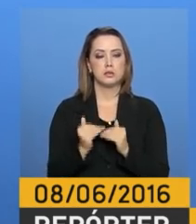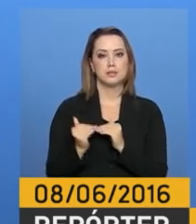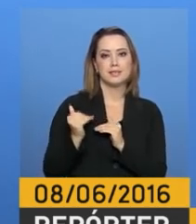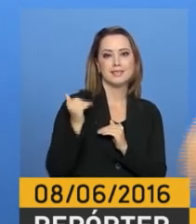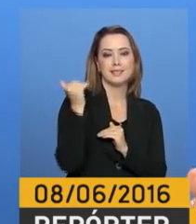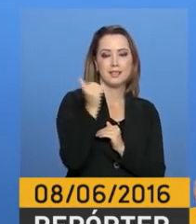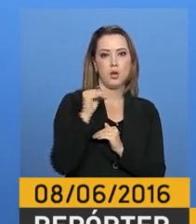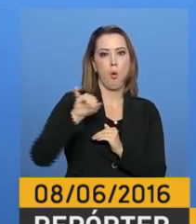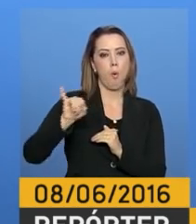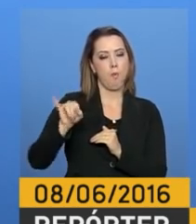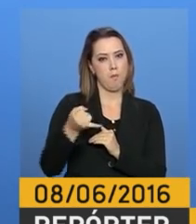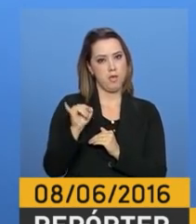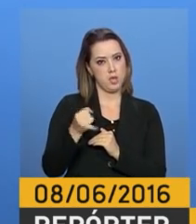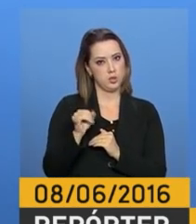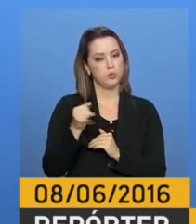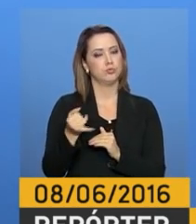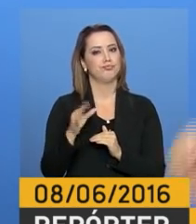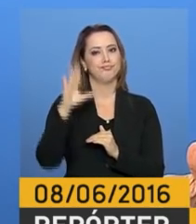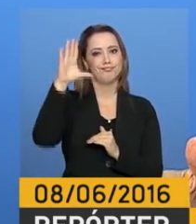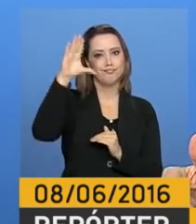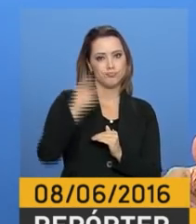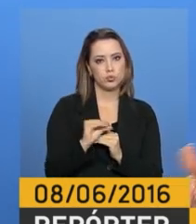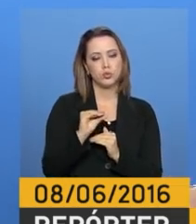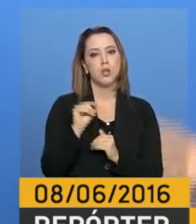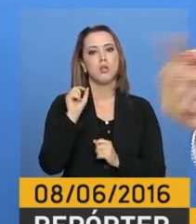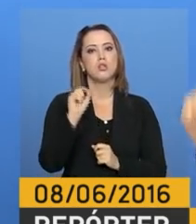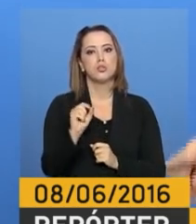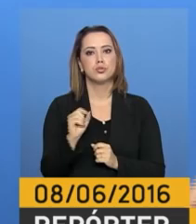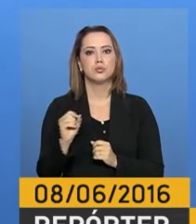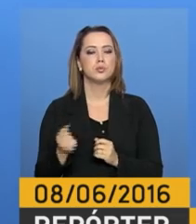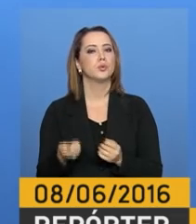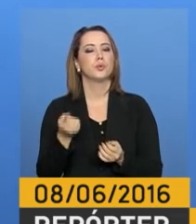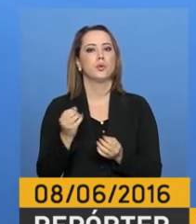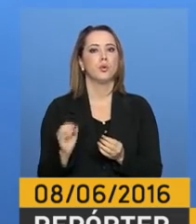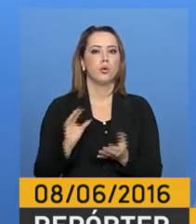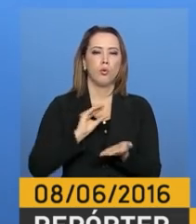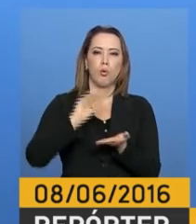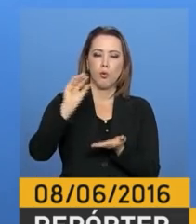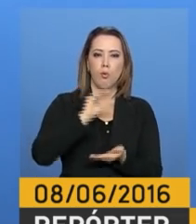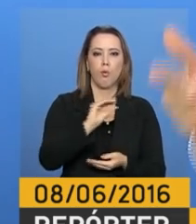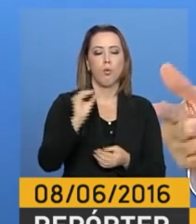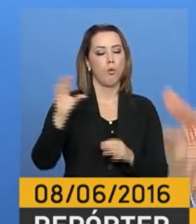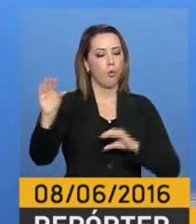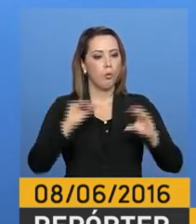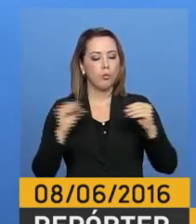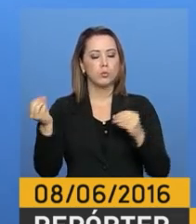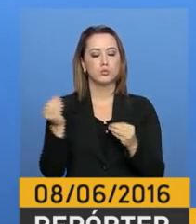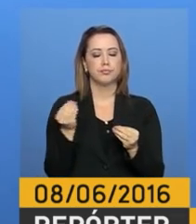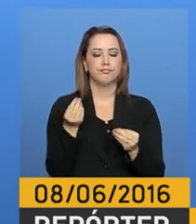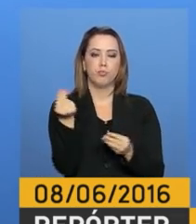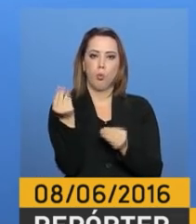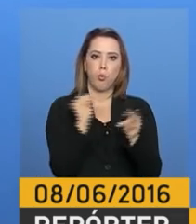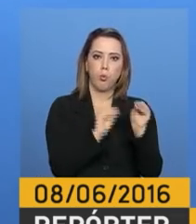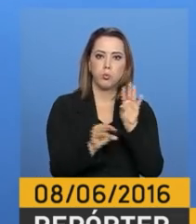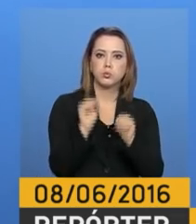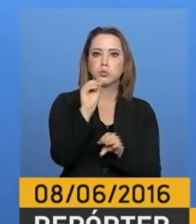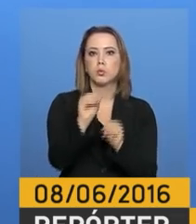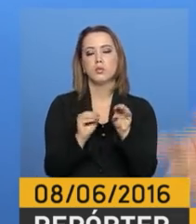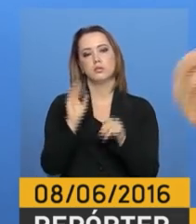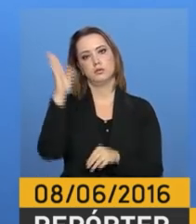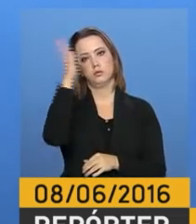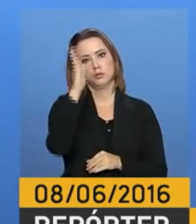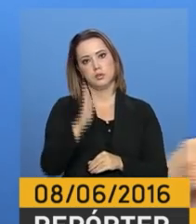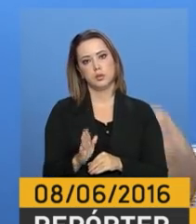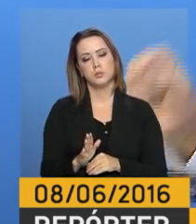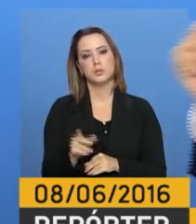juros ISO gera queda de investimento somado aos problemas da burocracia somado aos problemas da Carga